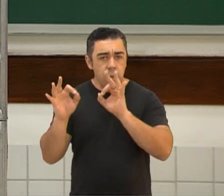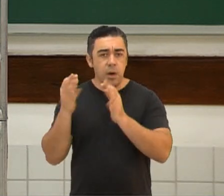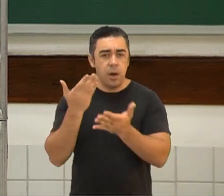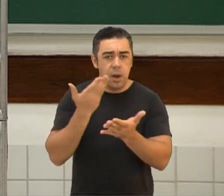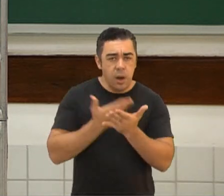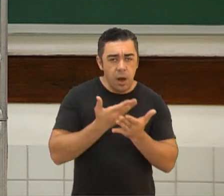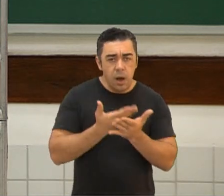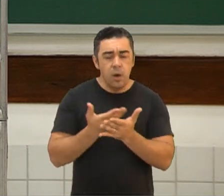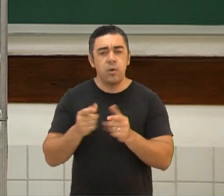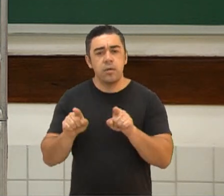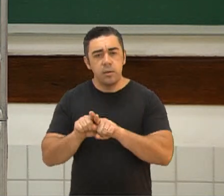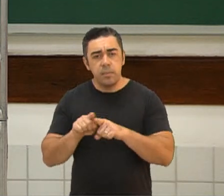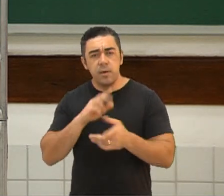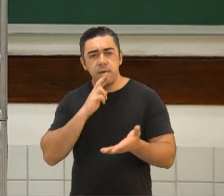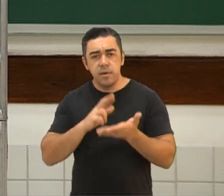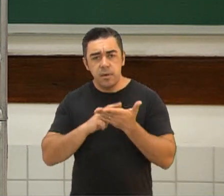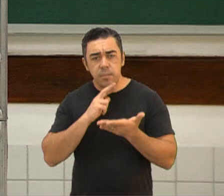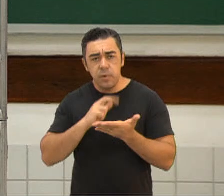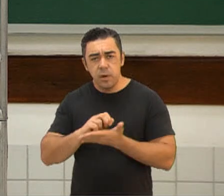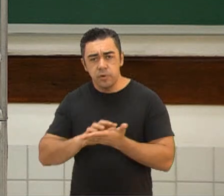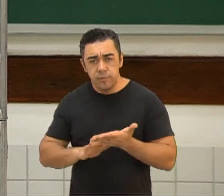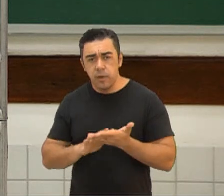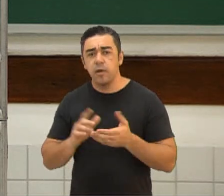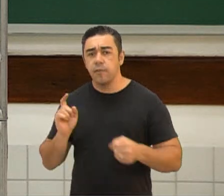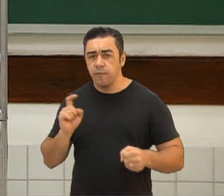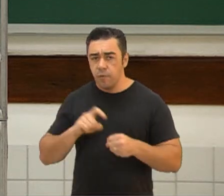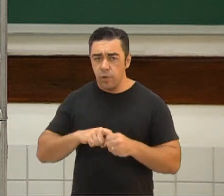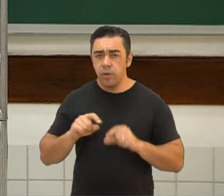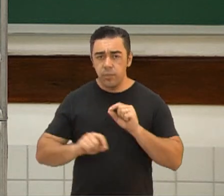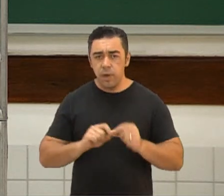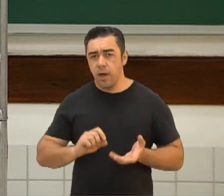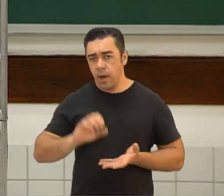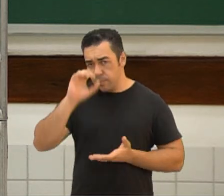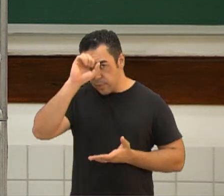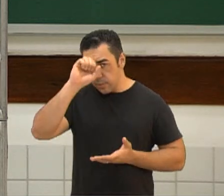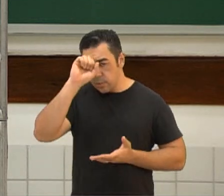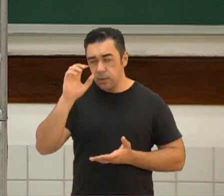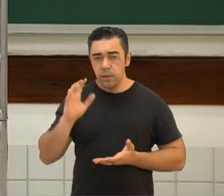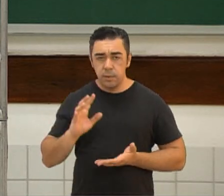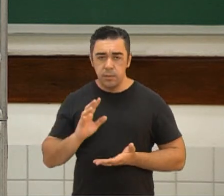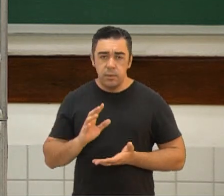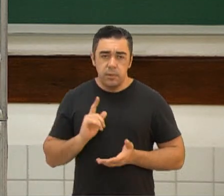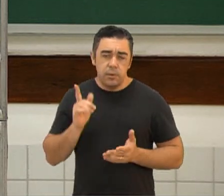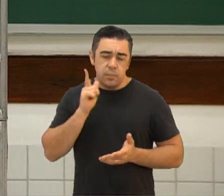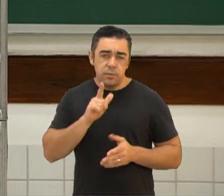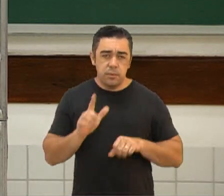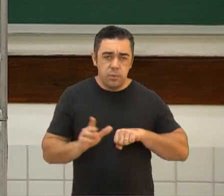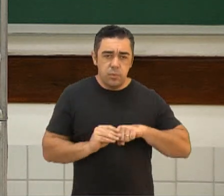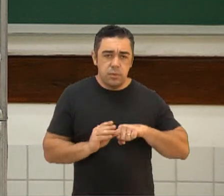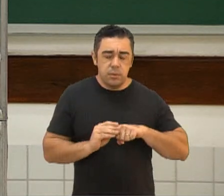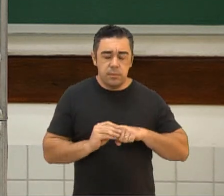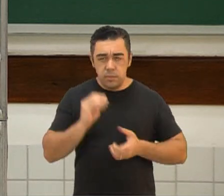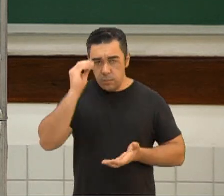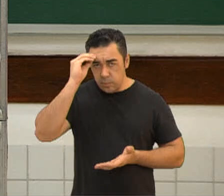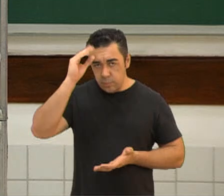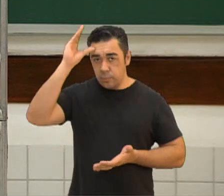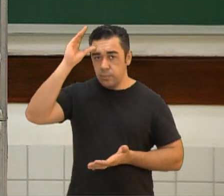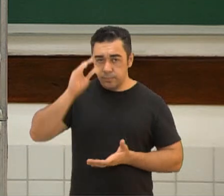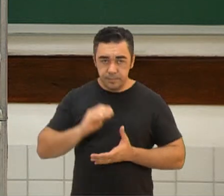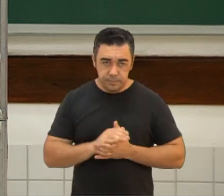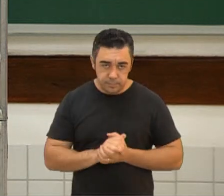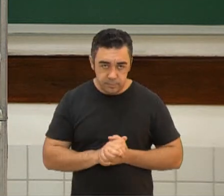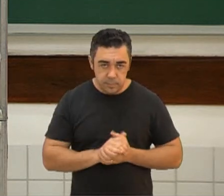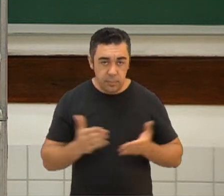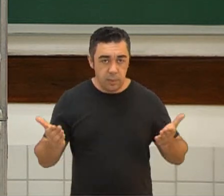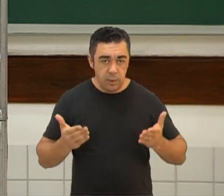que os professores sugerem como forma de realmente aprender, né, e se apropriar dos conhecimentos. Tá? Quero